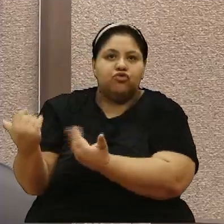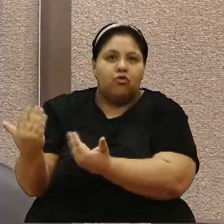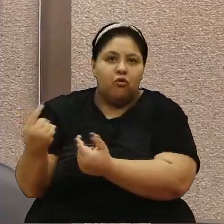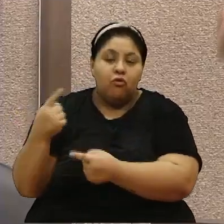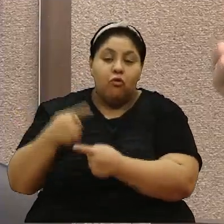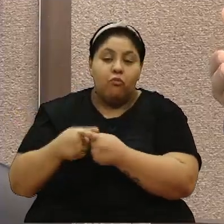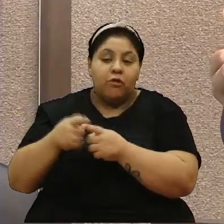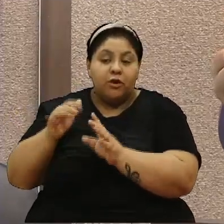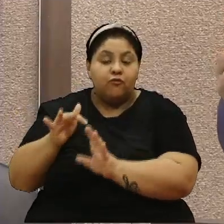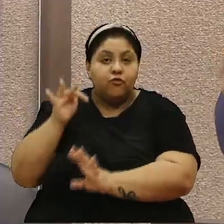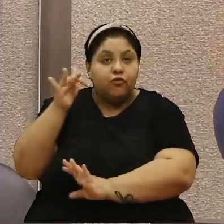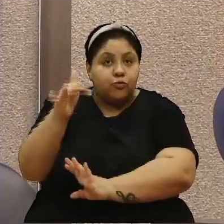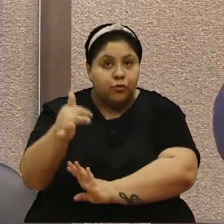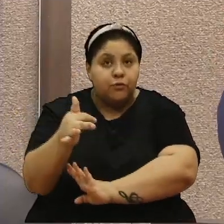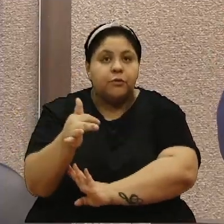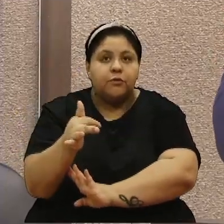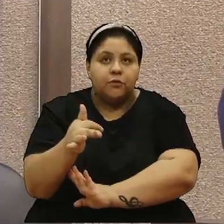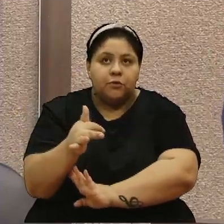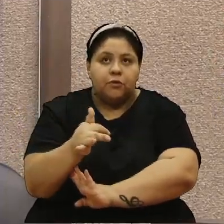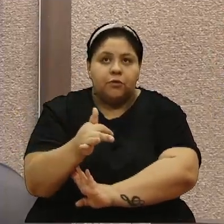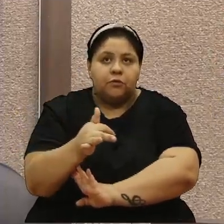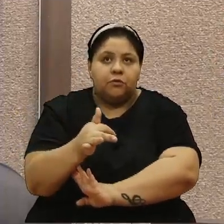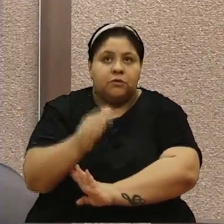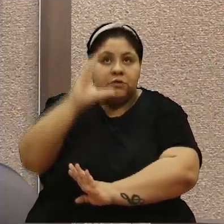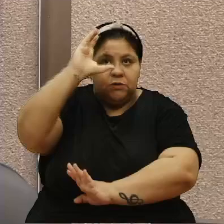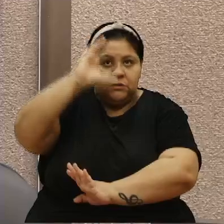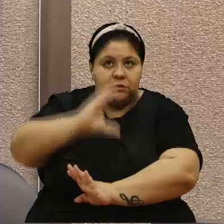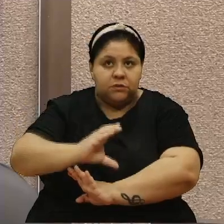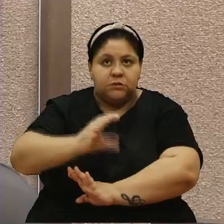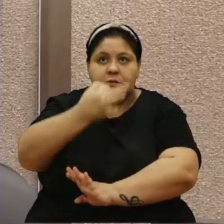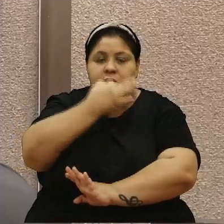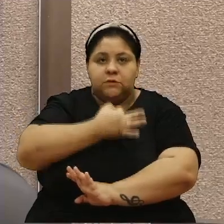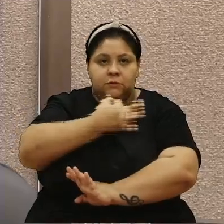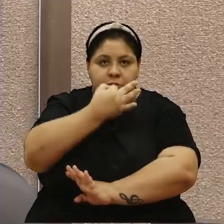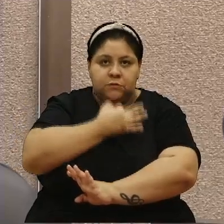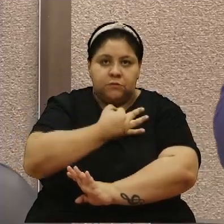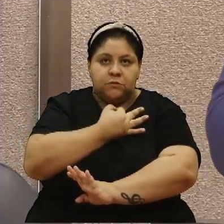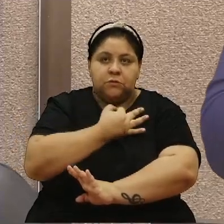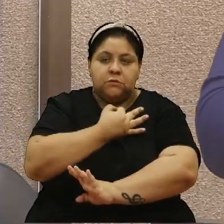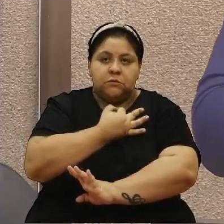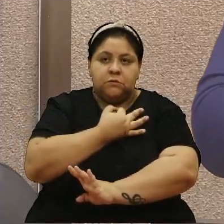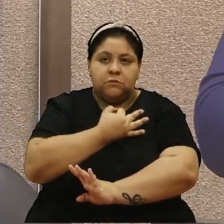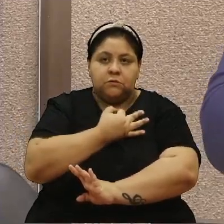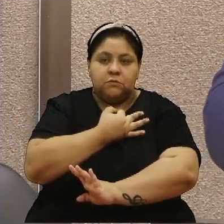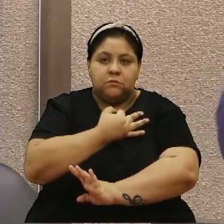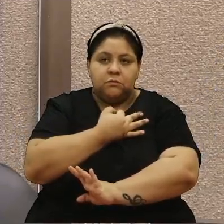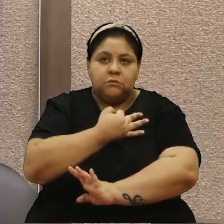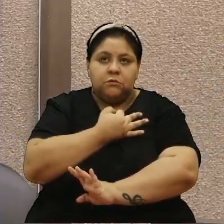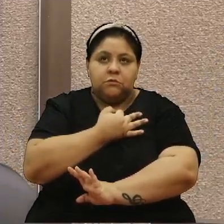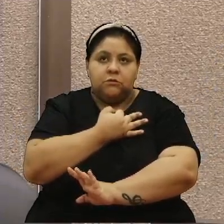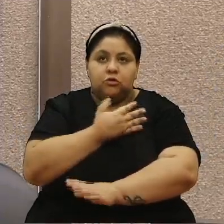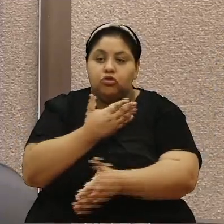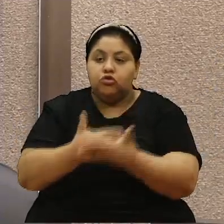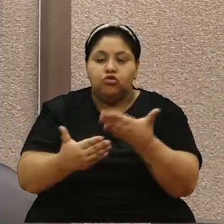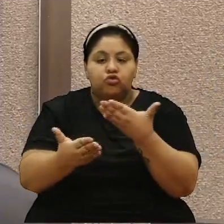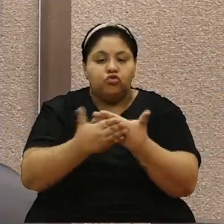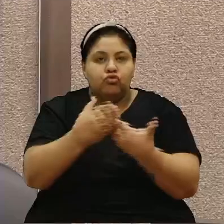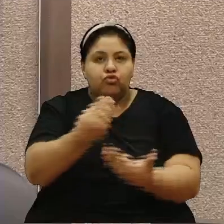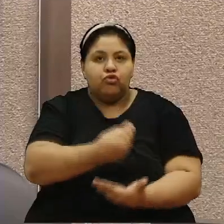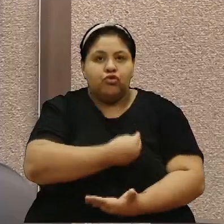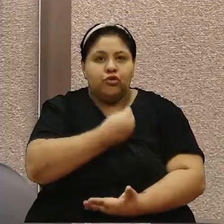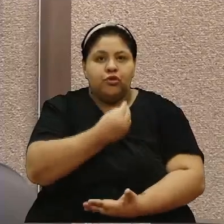no futuro serão cidadãos caxienses. E, como tudo na vida, quando a